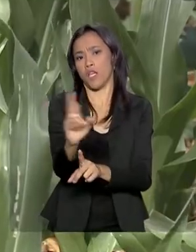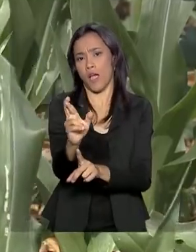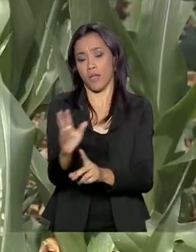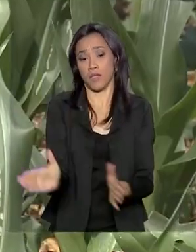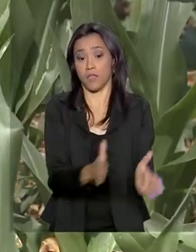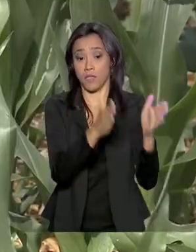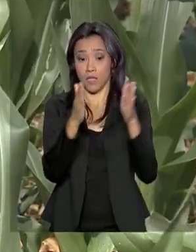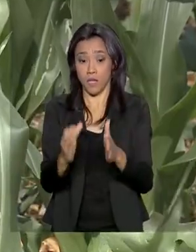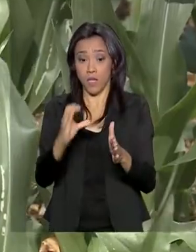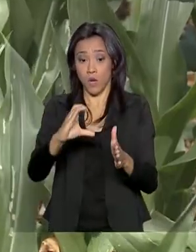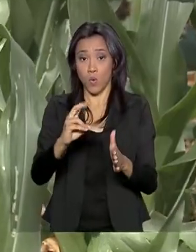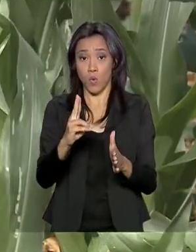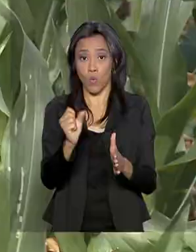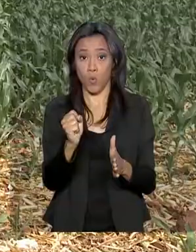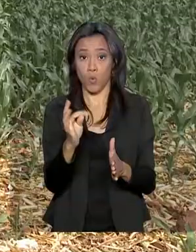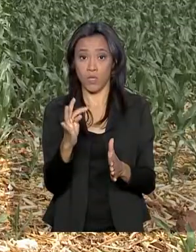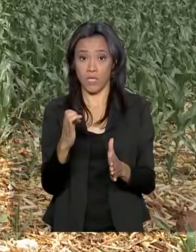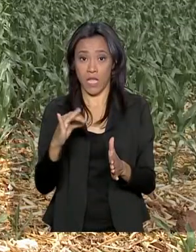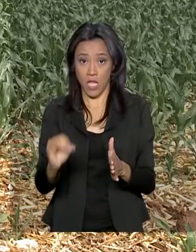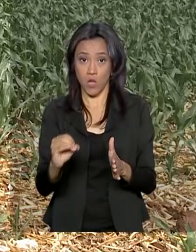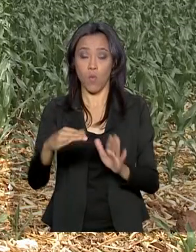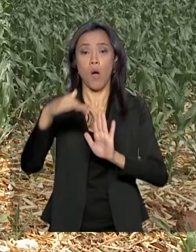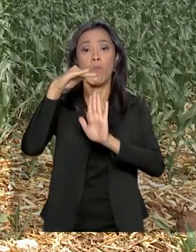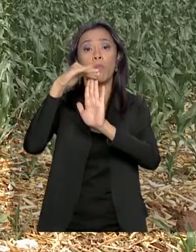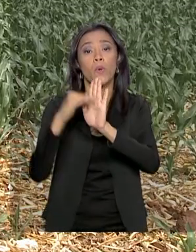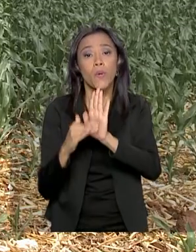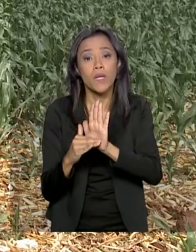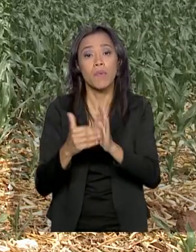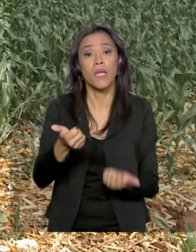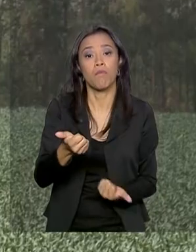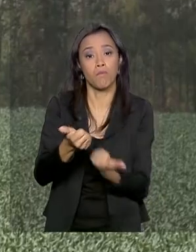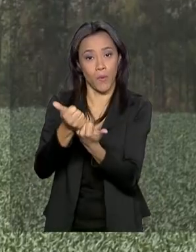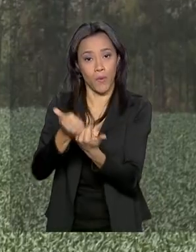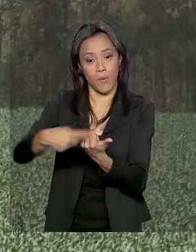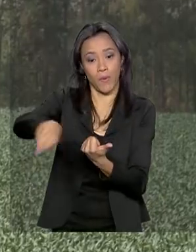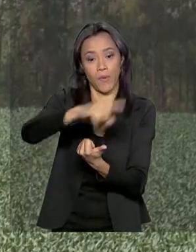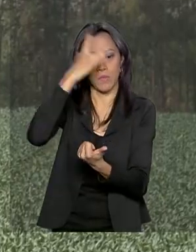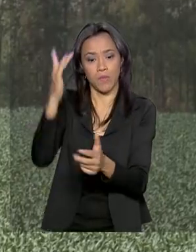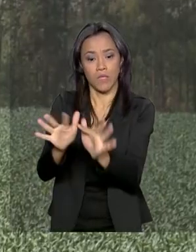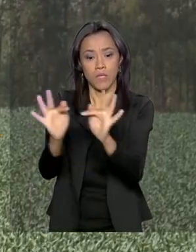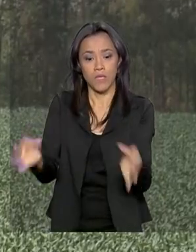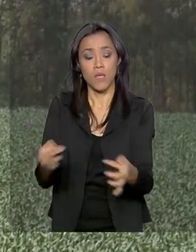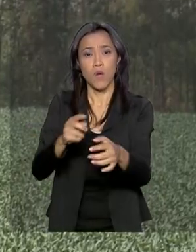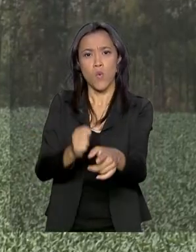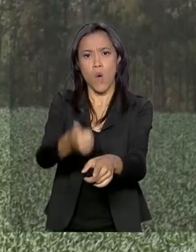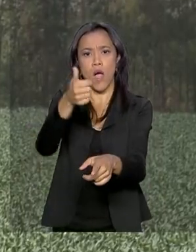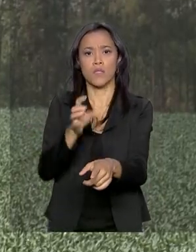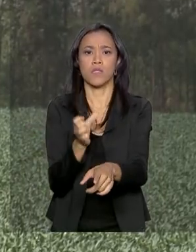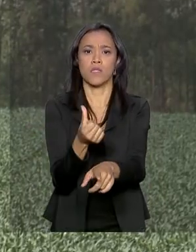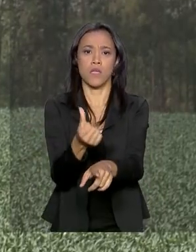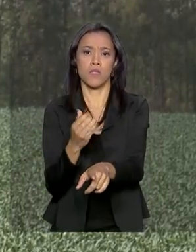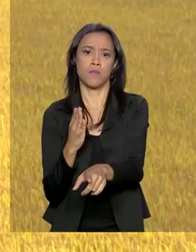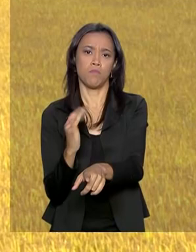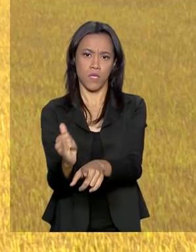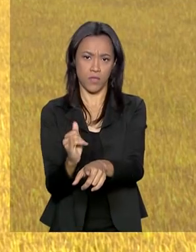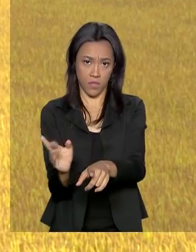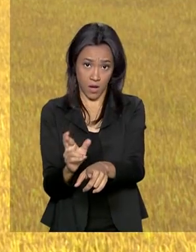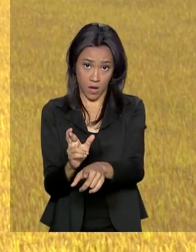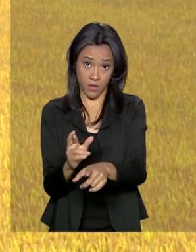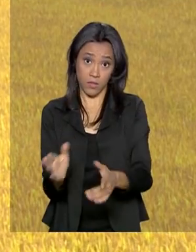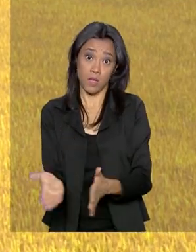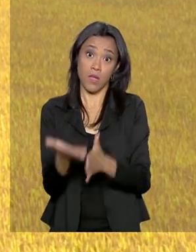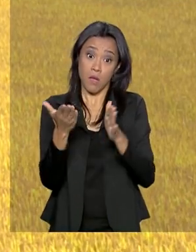joão custeio do programa nacional de apoio ao médio produtor rural alocou quase 6 bilhões de reais